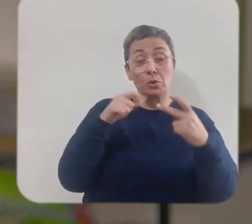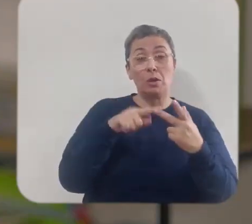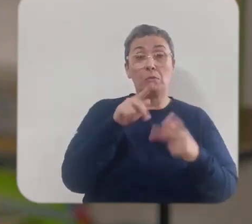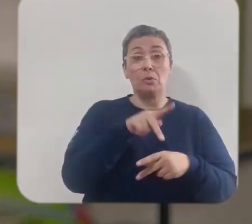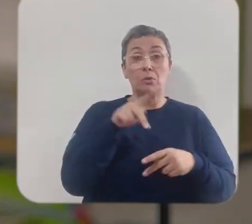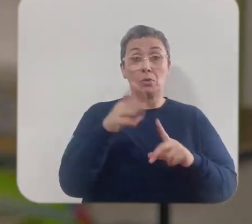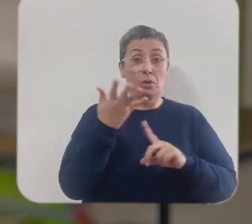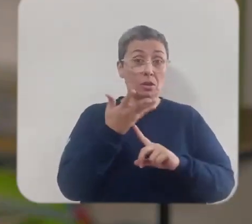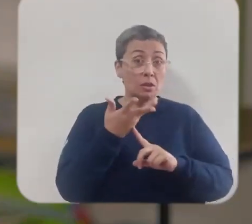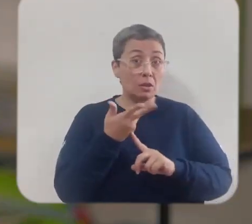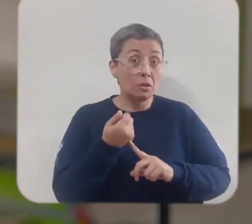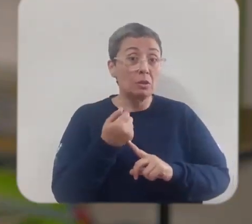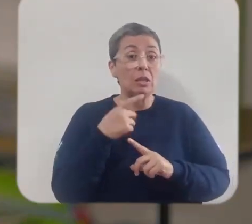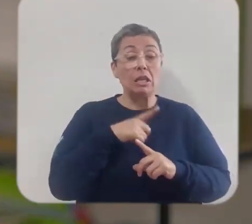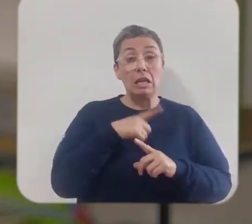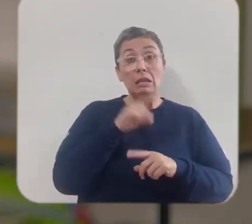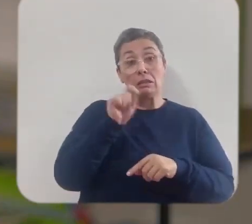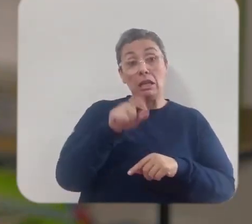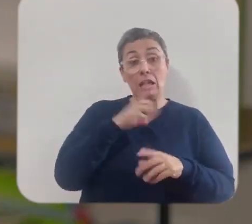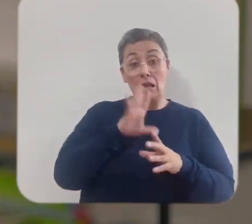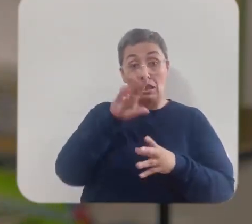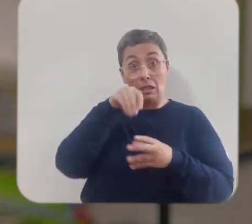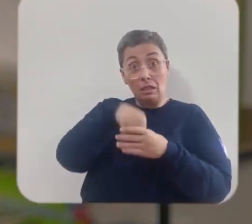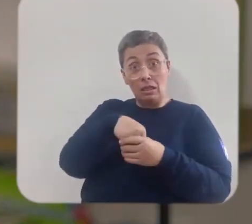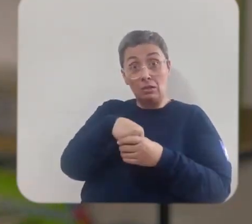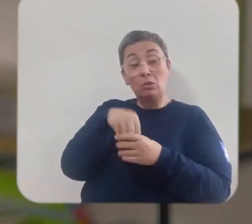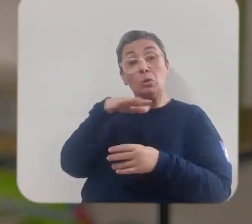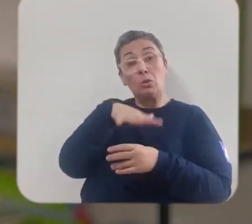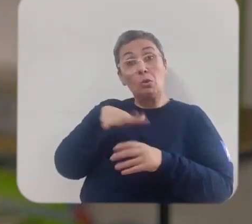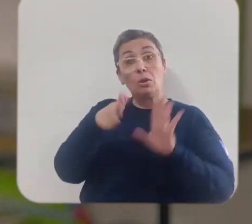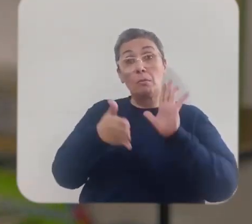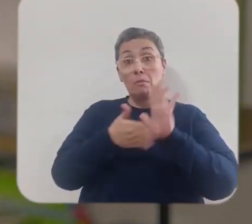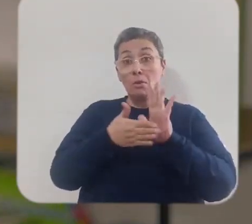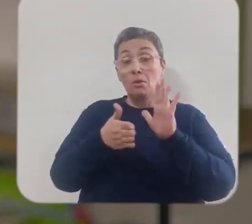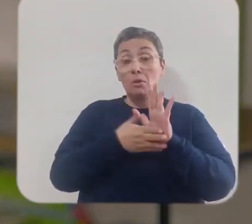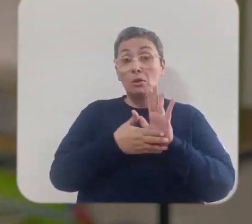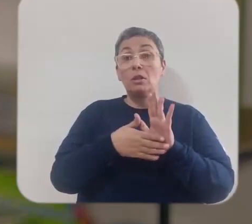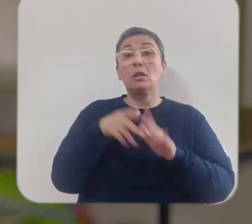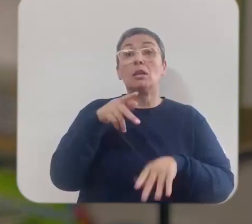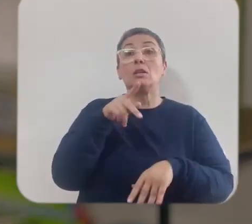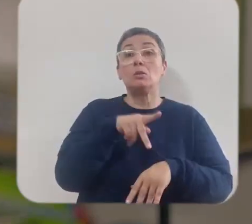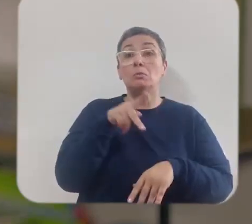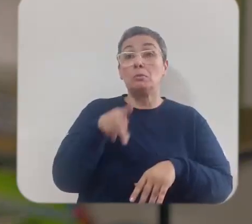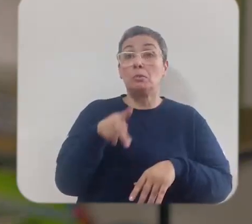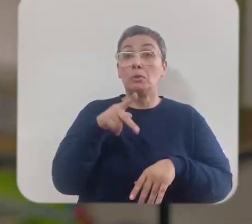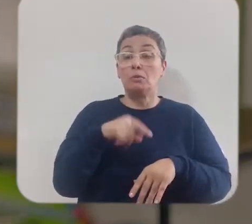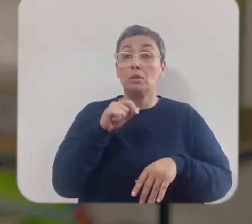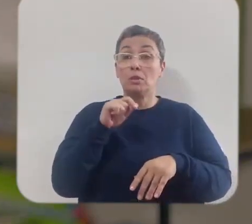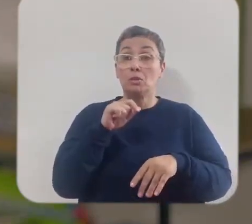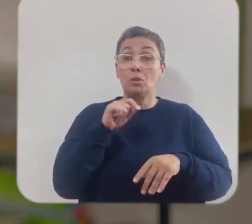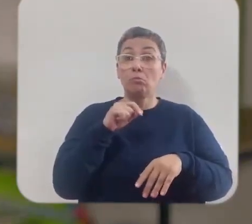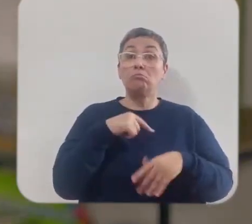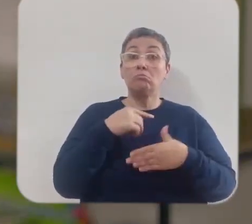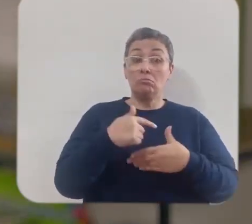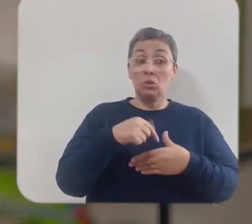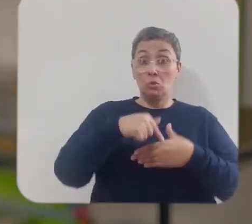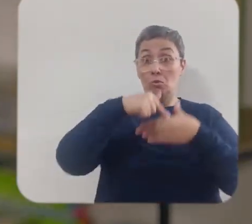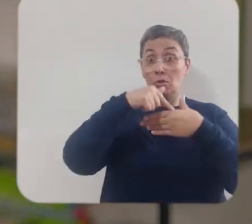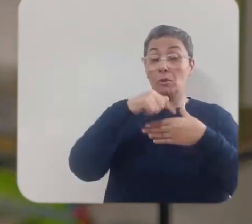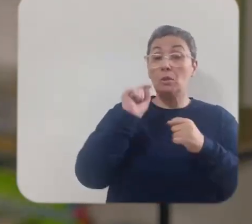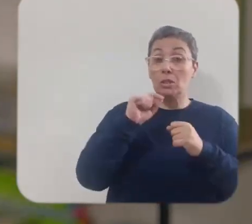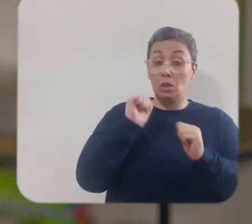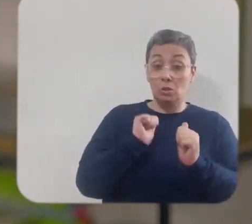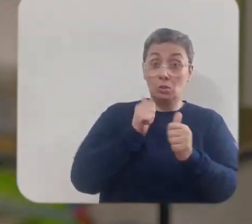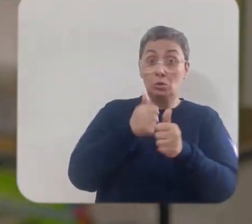o professor de artes, ele está inserido nessa proposta do professor regente. Se esse